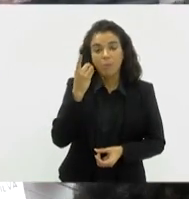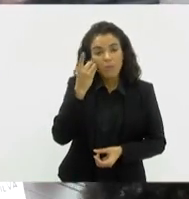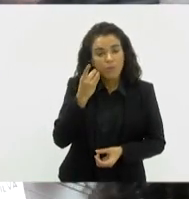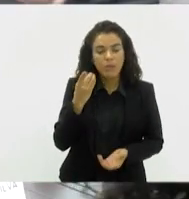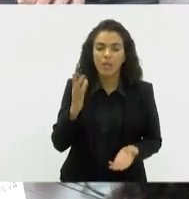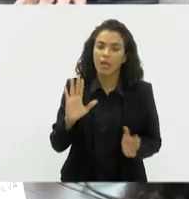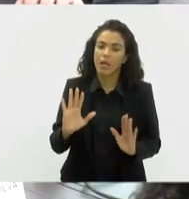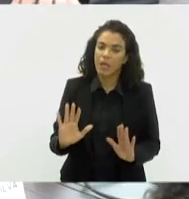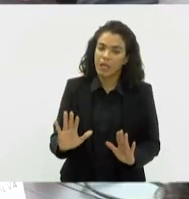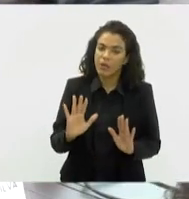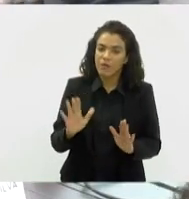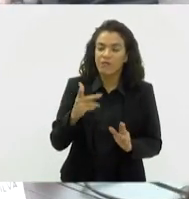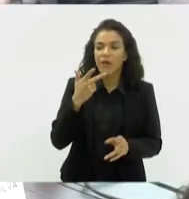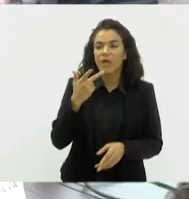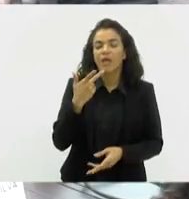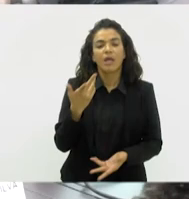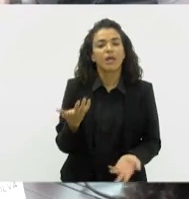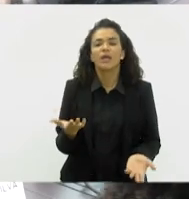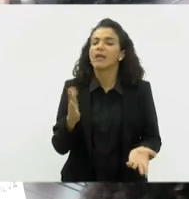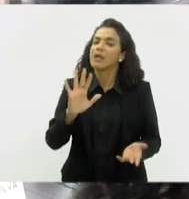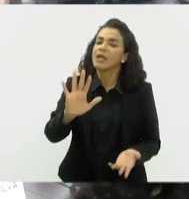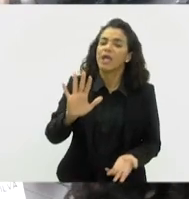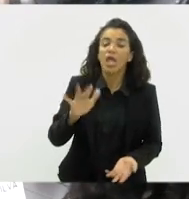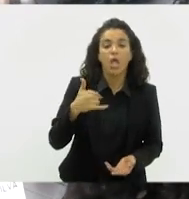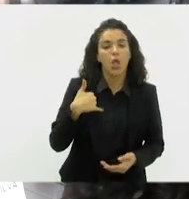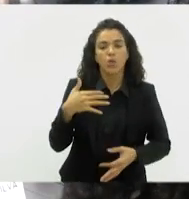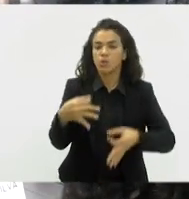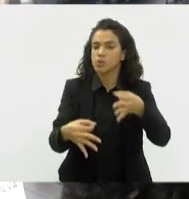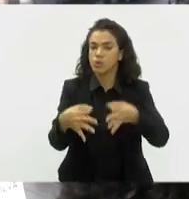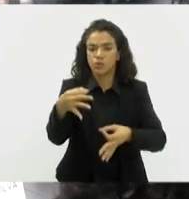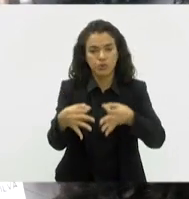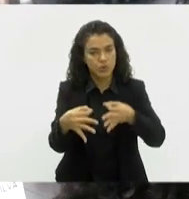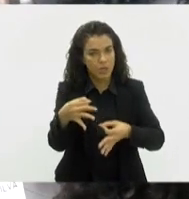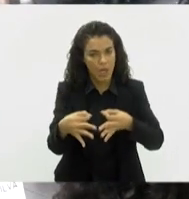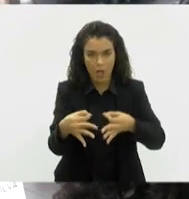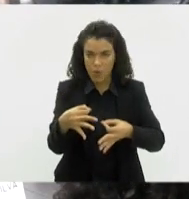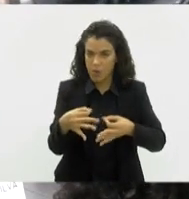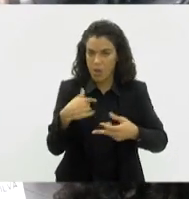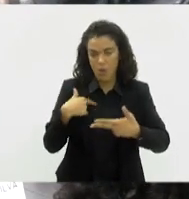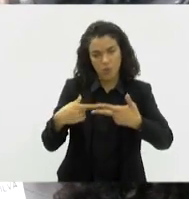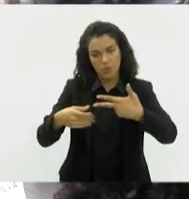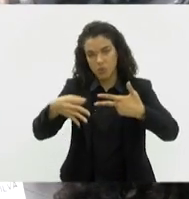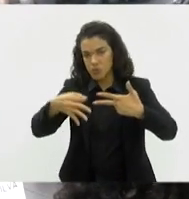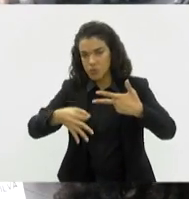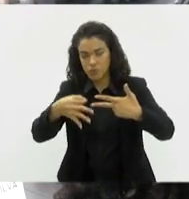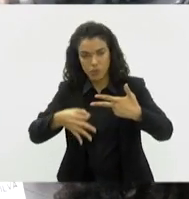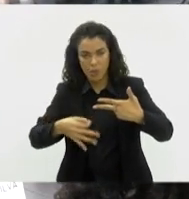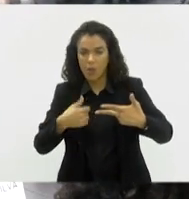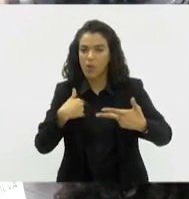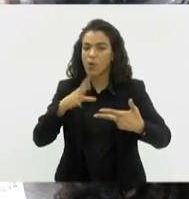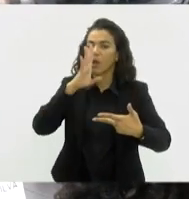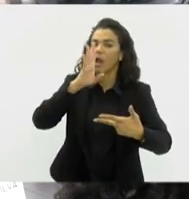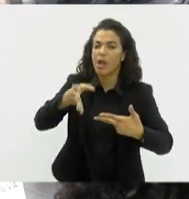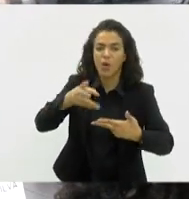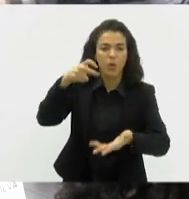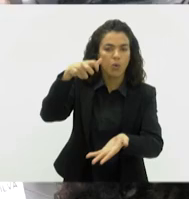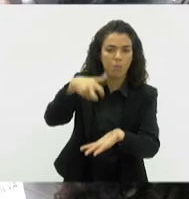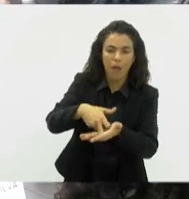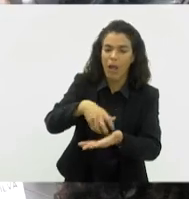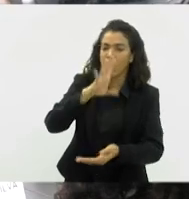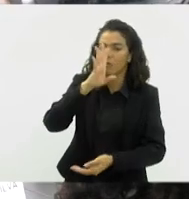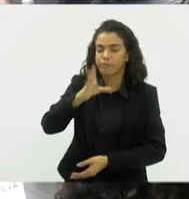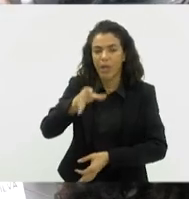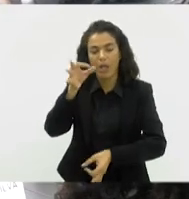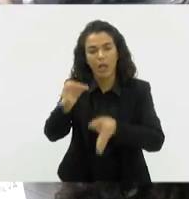a falar sobre a situação. Eu não sou, é eu não sou do Poder Judiciário. Eu não sou do Poder Judiciário. Eu não quero culpá-lo, reculpá-lo,